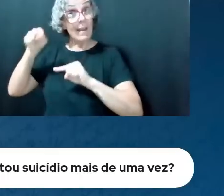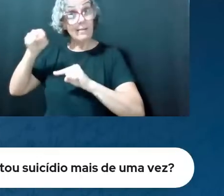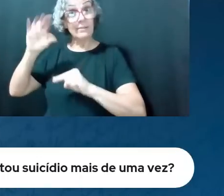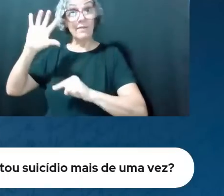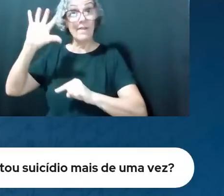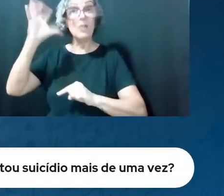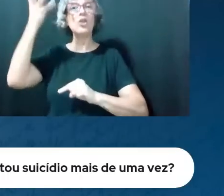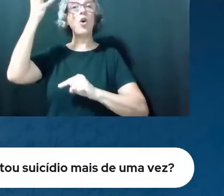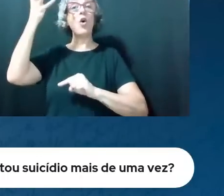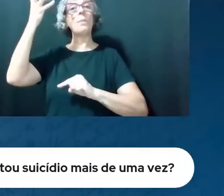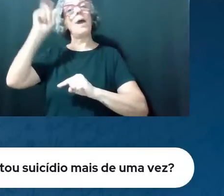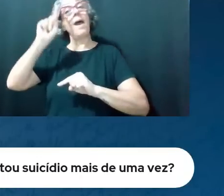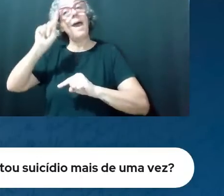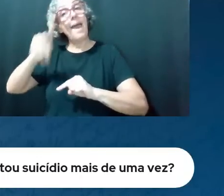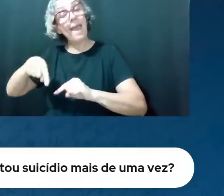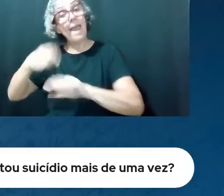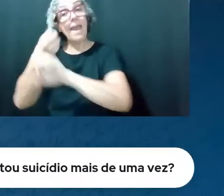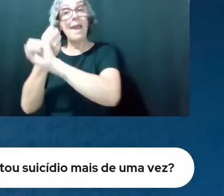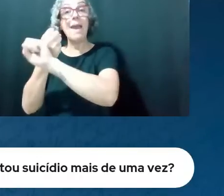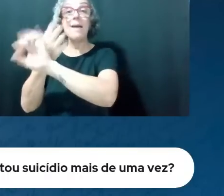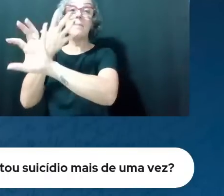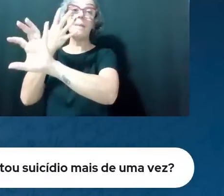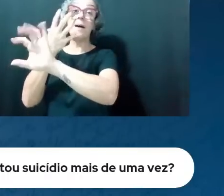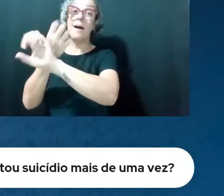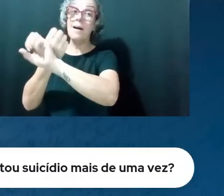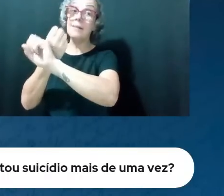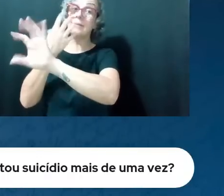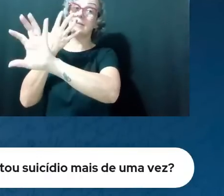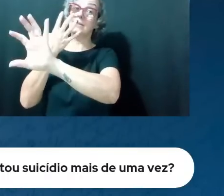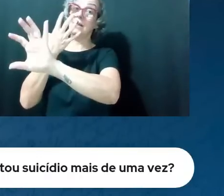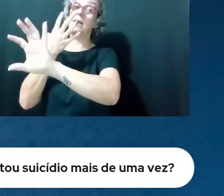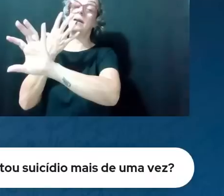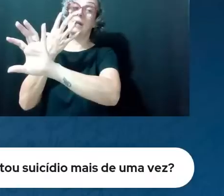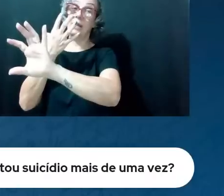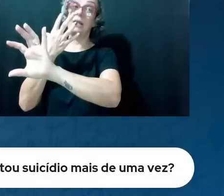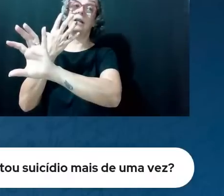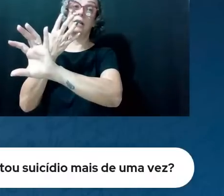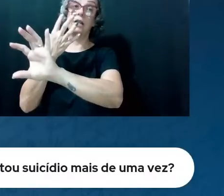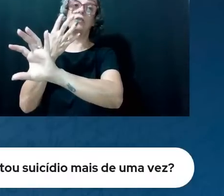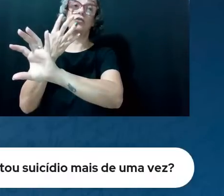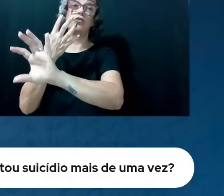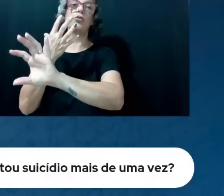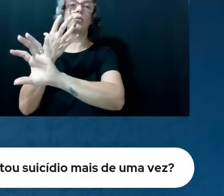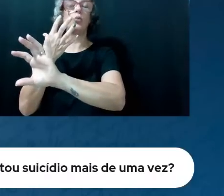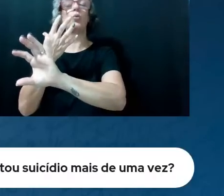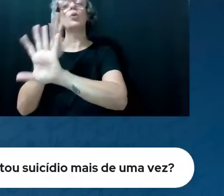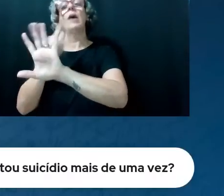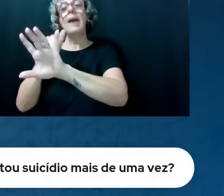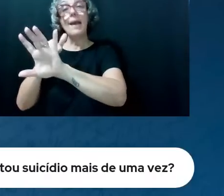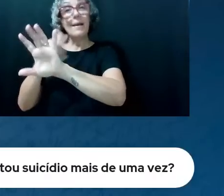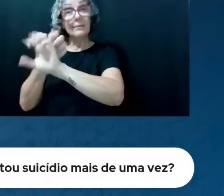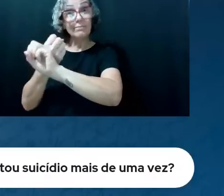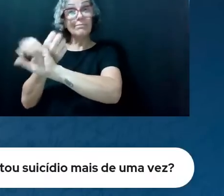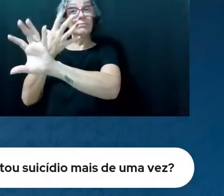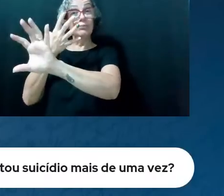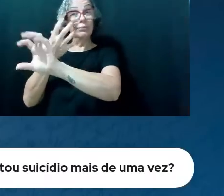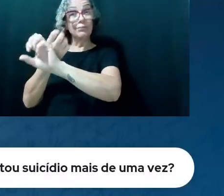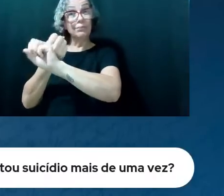magnético que é estartado por algum gatilho, provoca um tipo